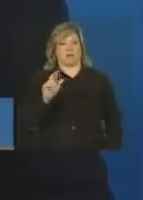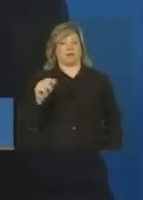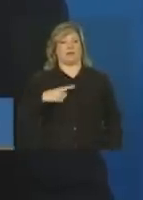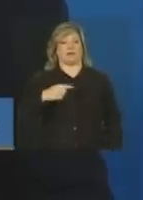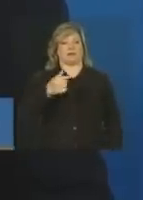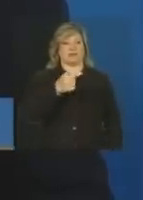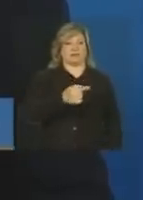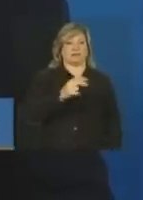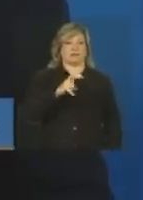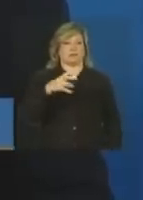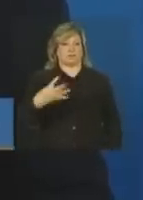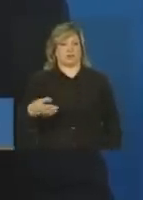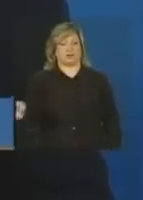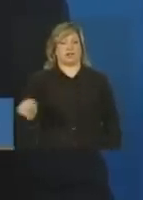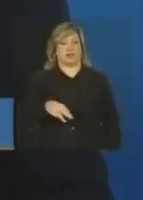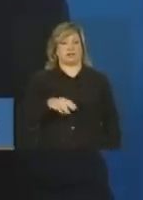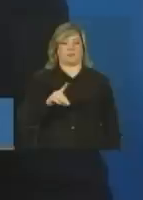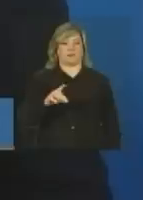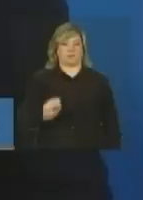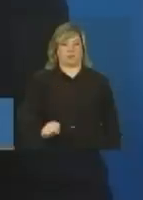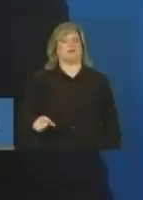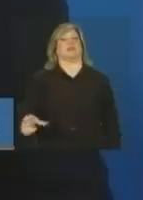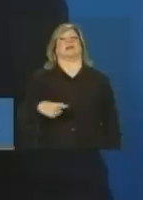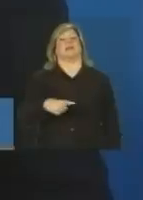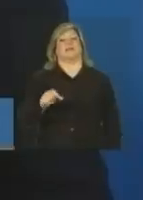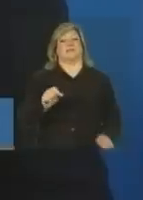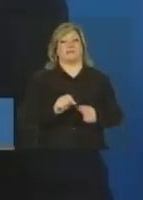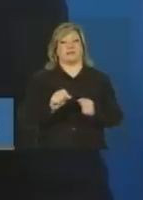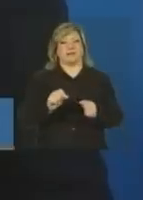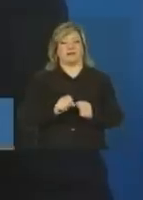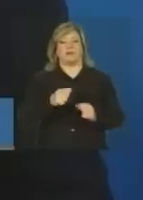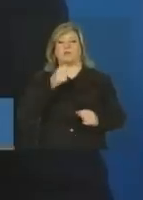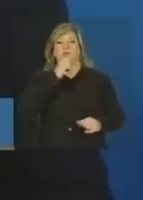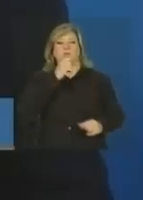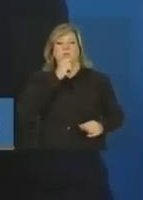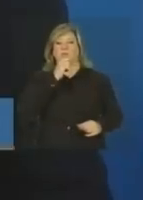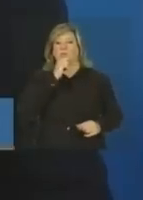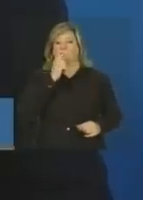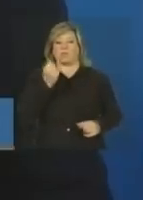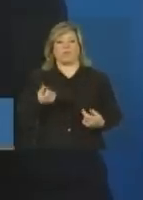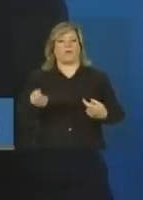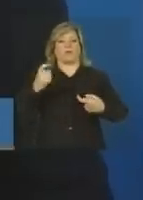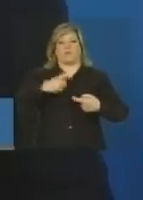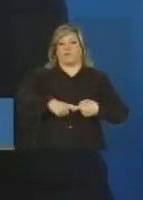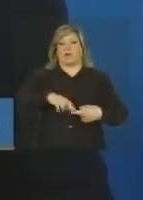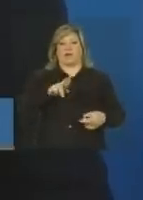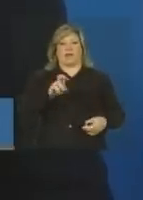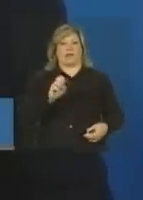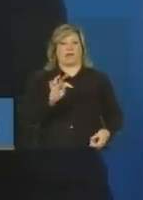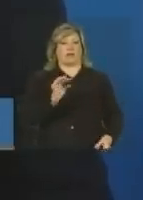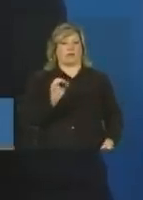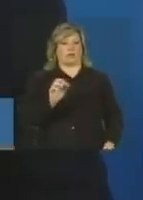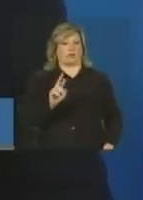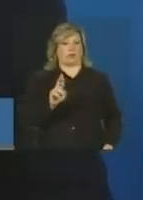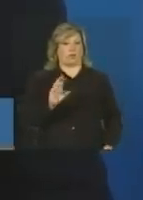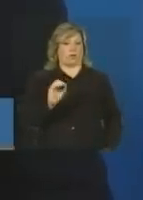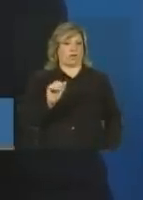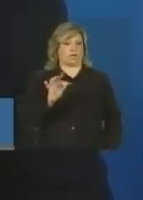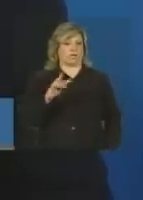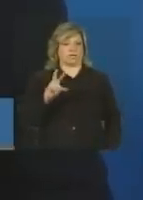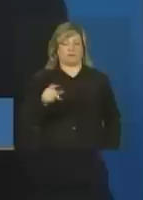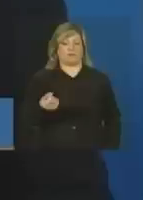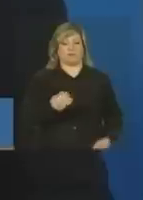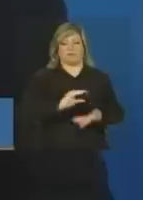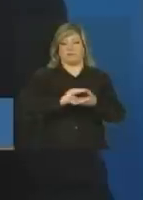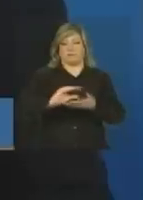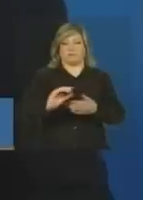754 do MDS, ela estabeleceu que não há retroatividade no repasse dos recursos